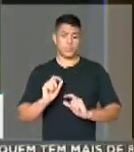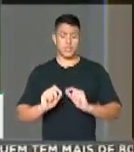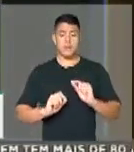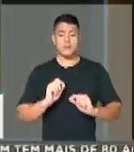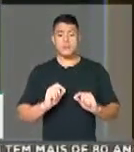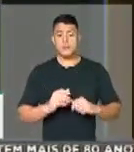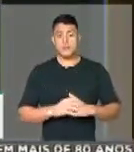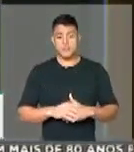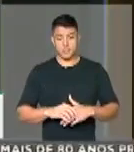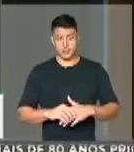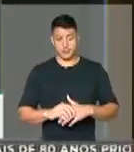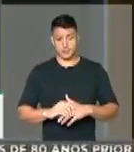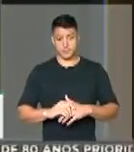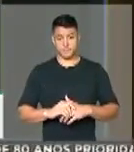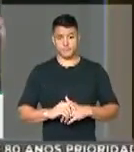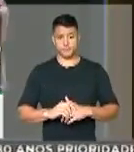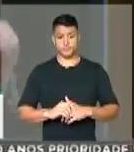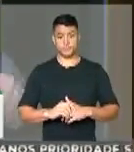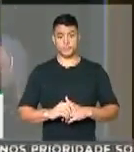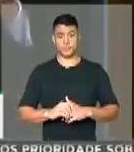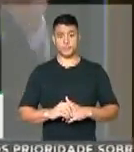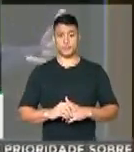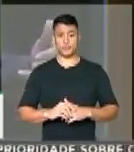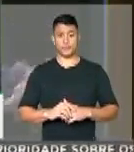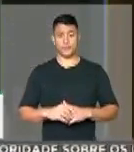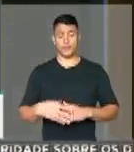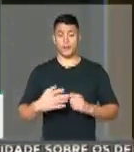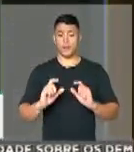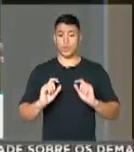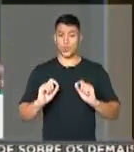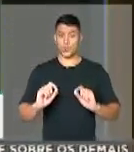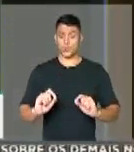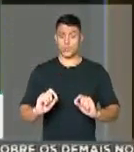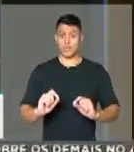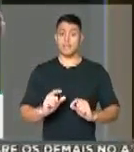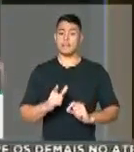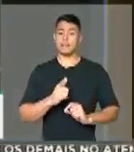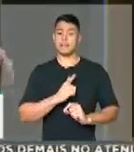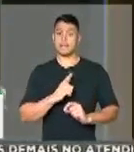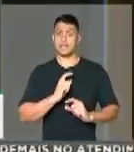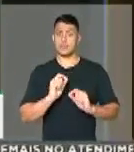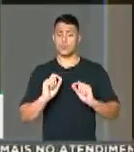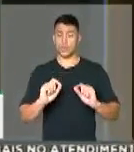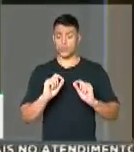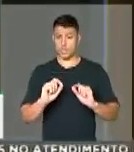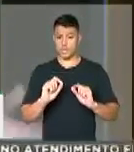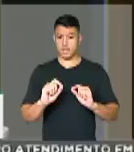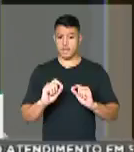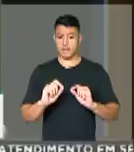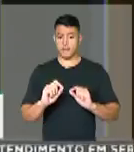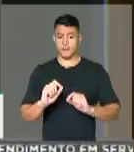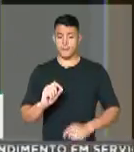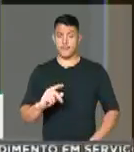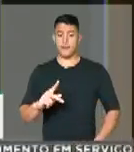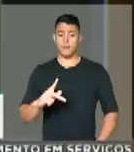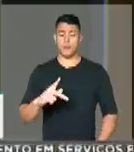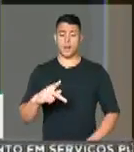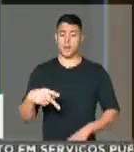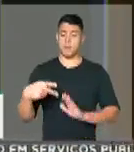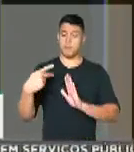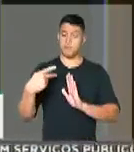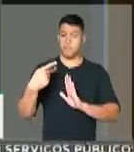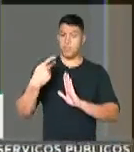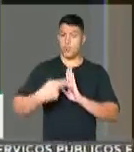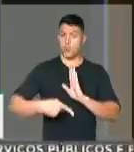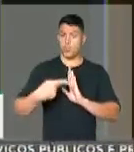plenário é que ela traz, para uma política que tem que ser pública, um caráter de natureza religiosa.